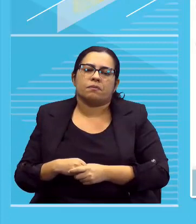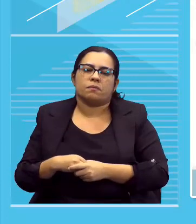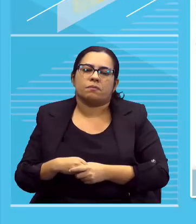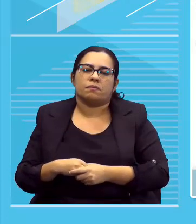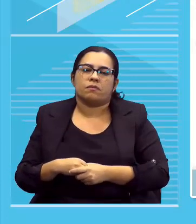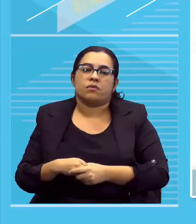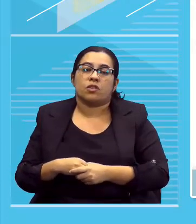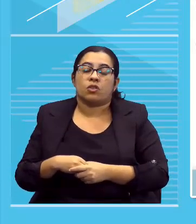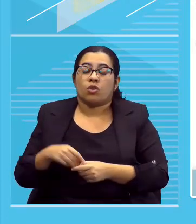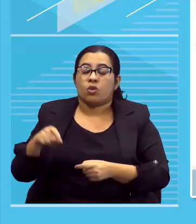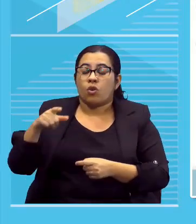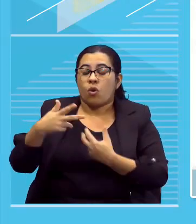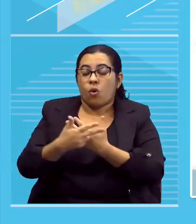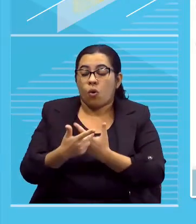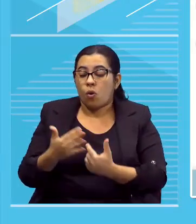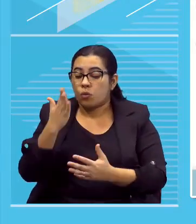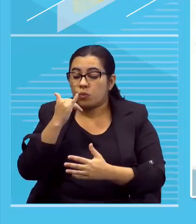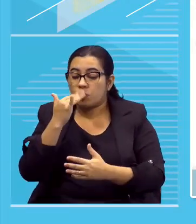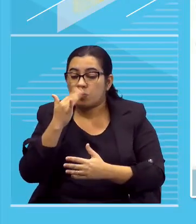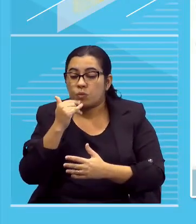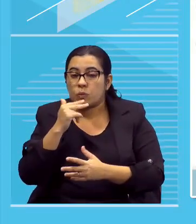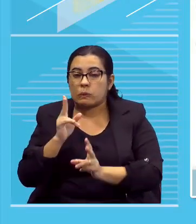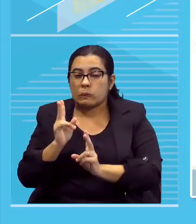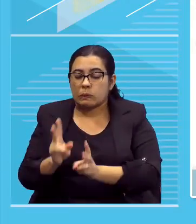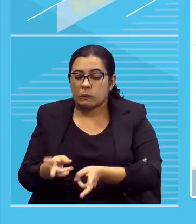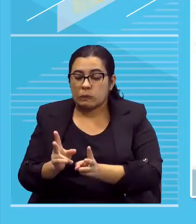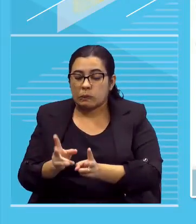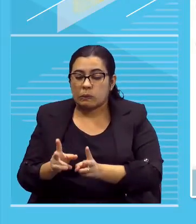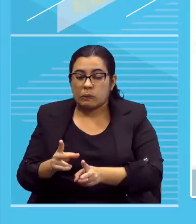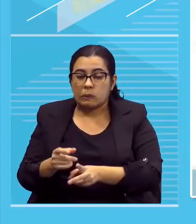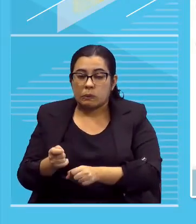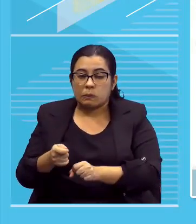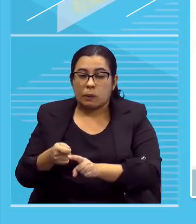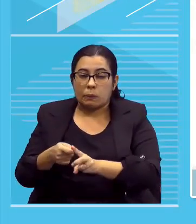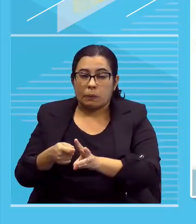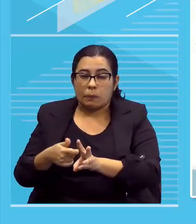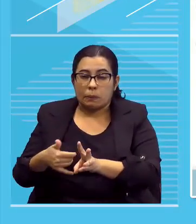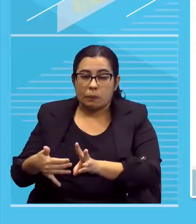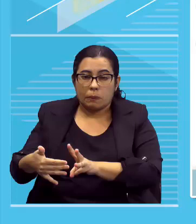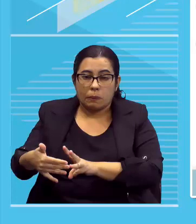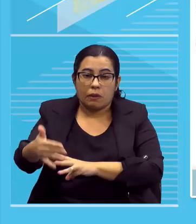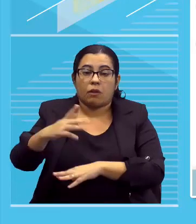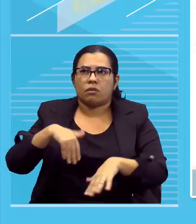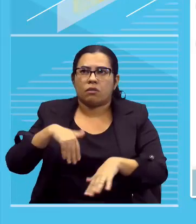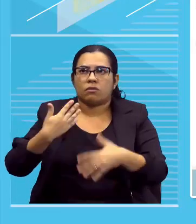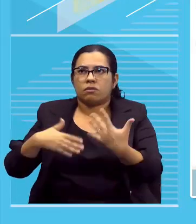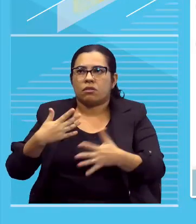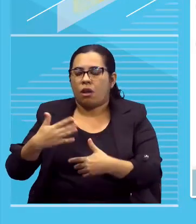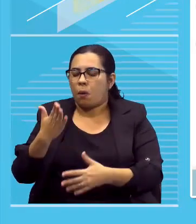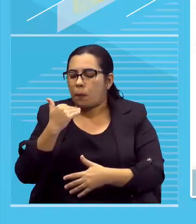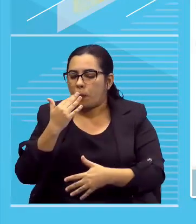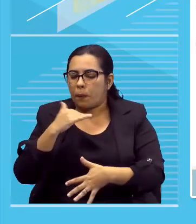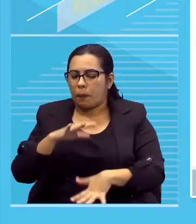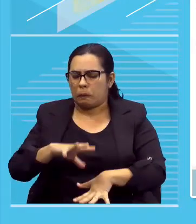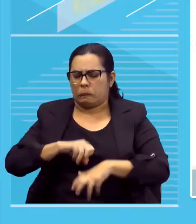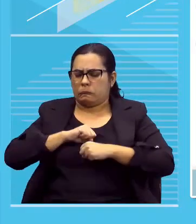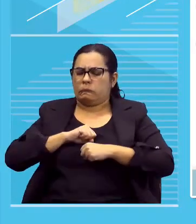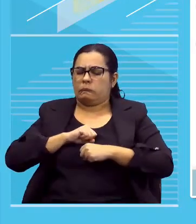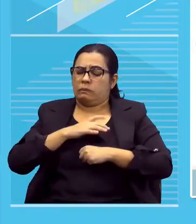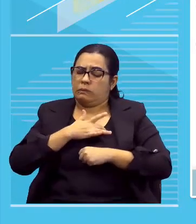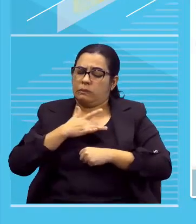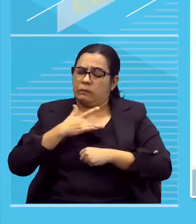isso tudo repete na saúde das pessoas então eu tô aqui